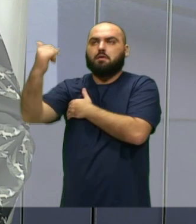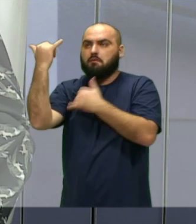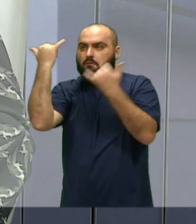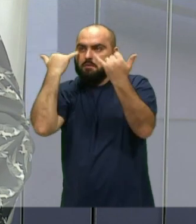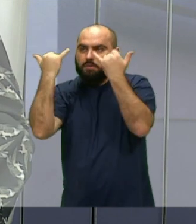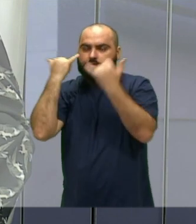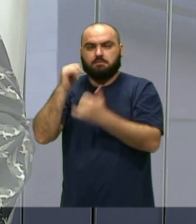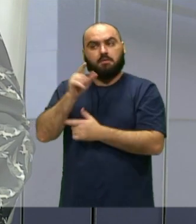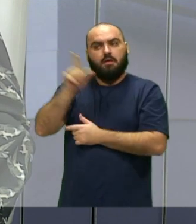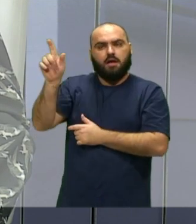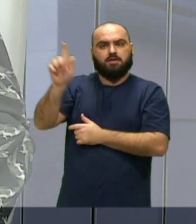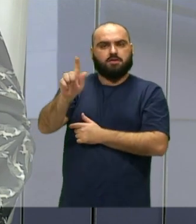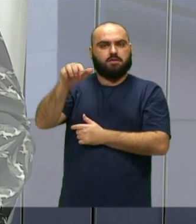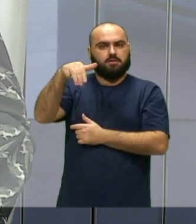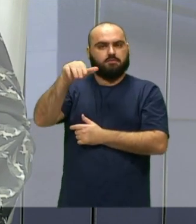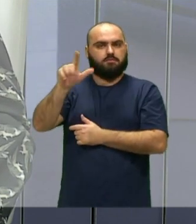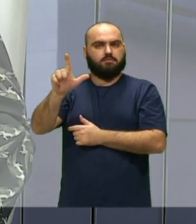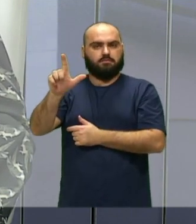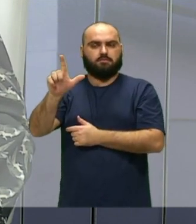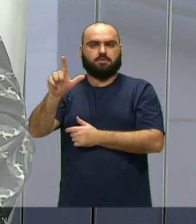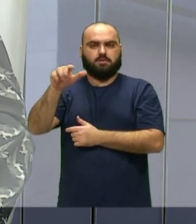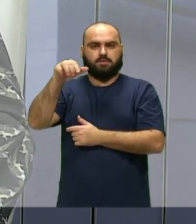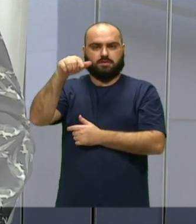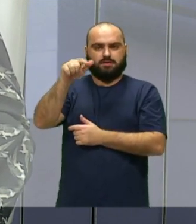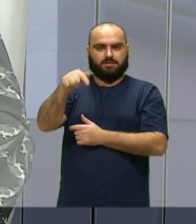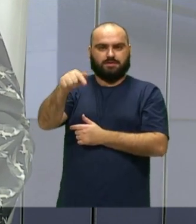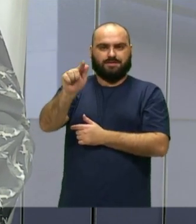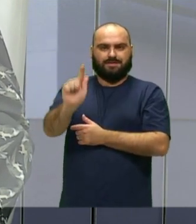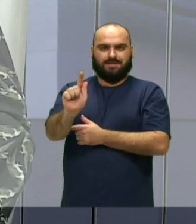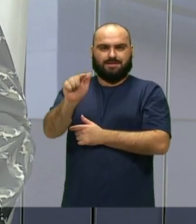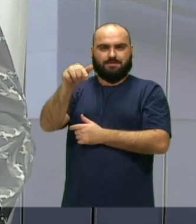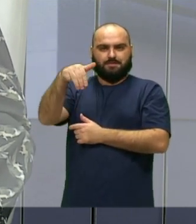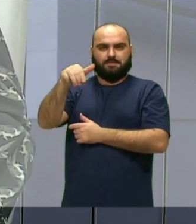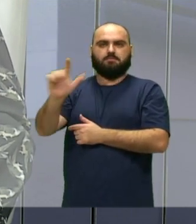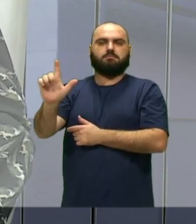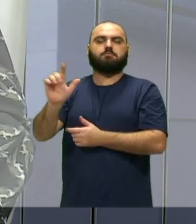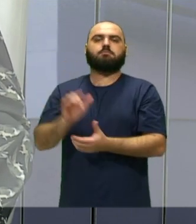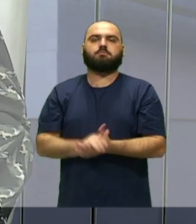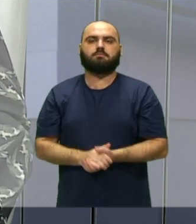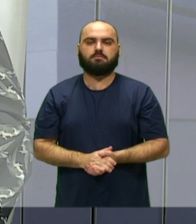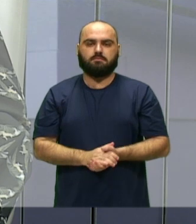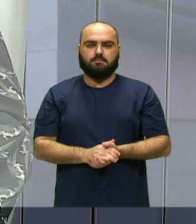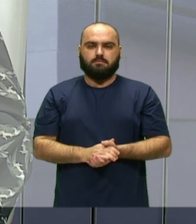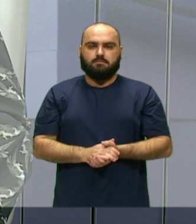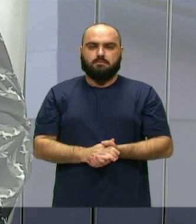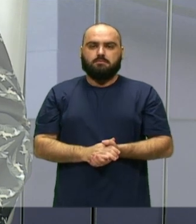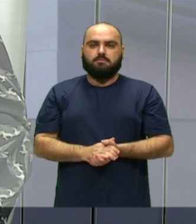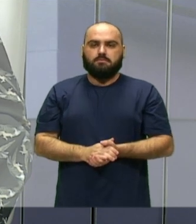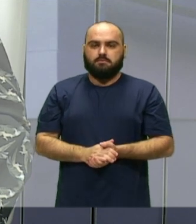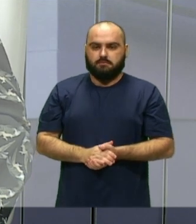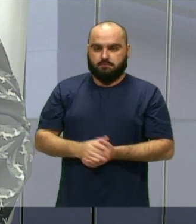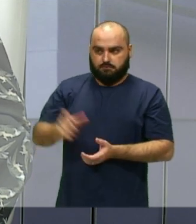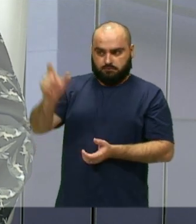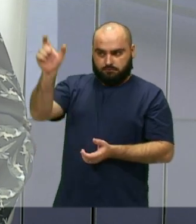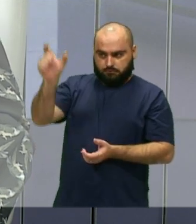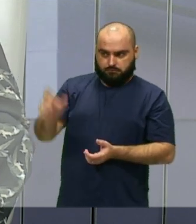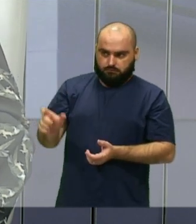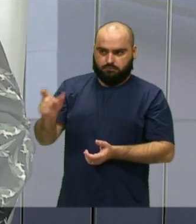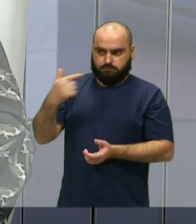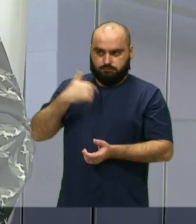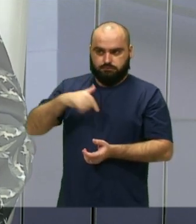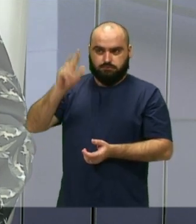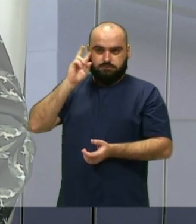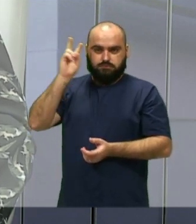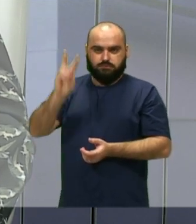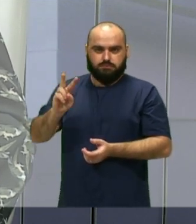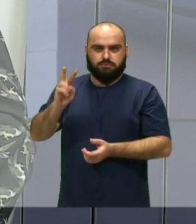no Genésio Miranda Lins, mas eu fui na documentação histórica. Fui lá ver alguns informativos, livros, pegar a história dos 200 anos agora que vai fazer a